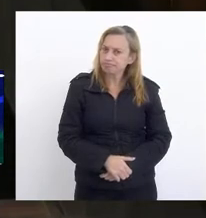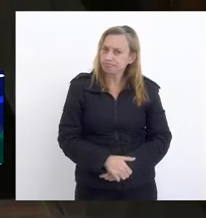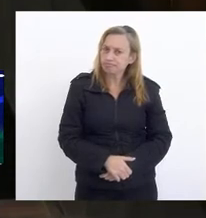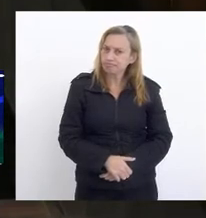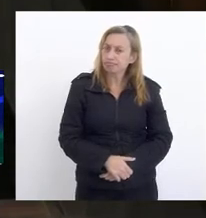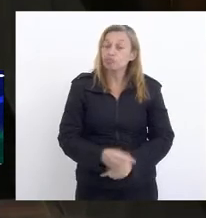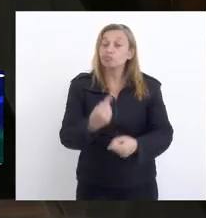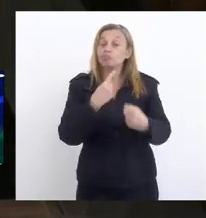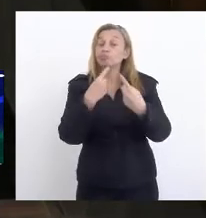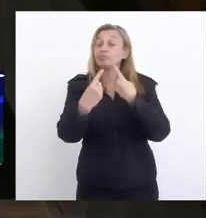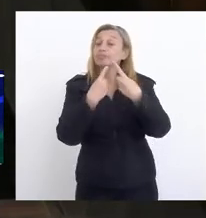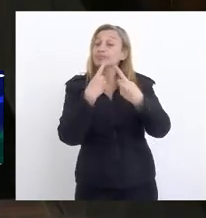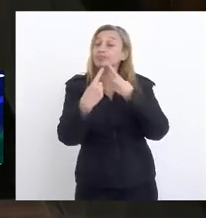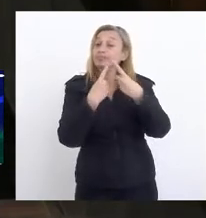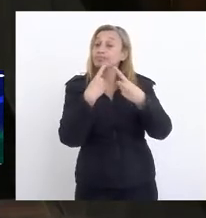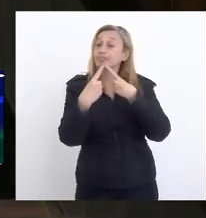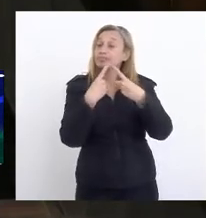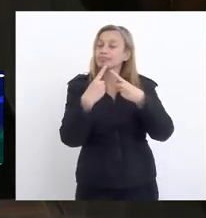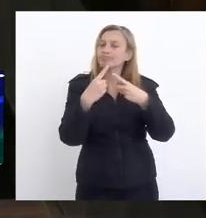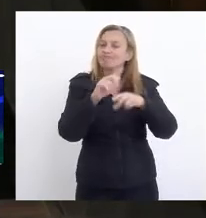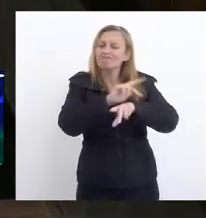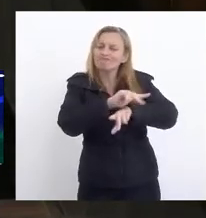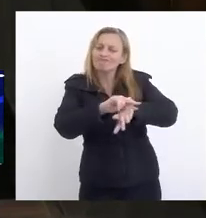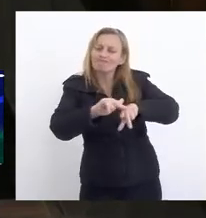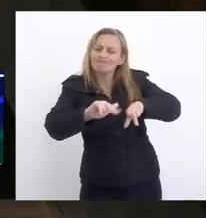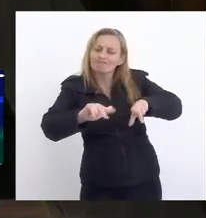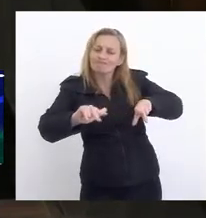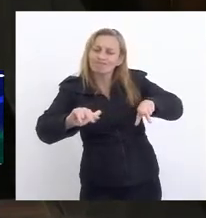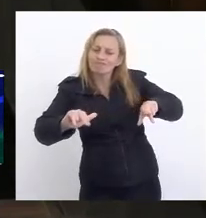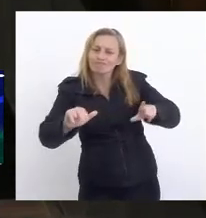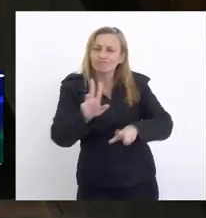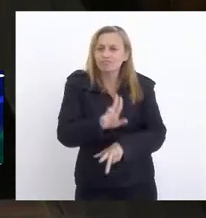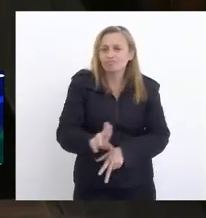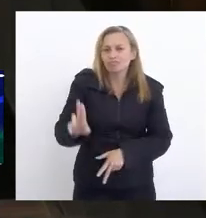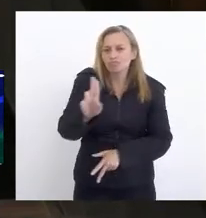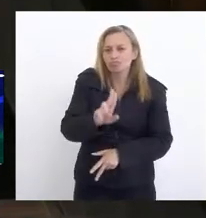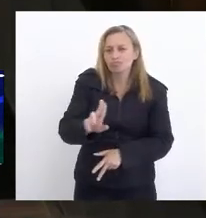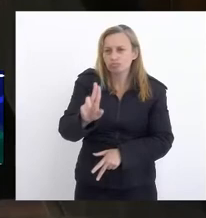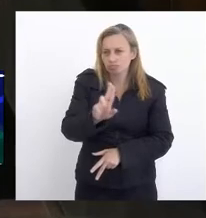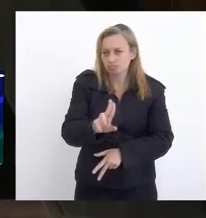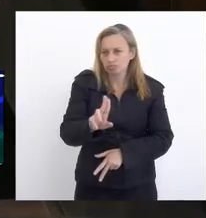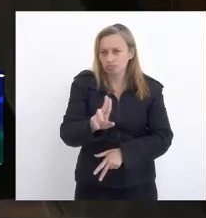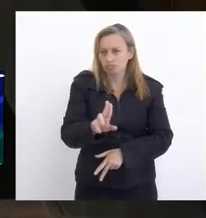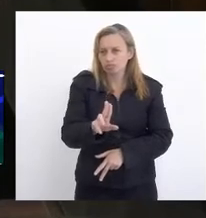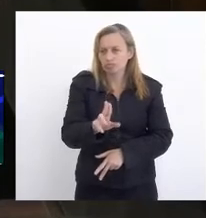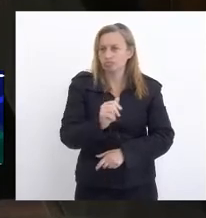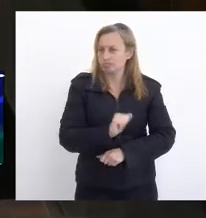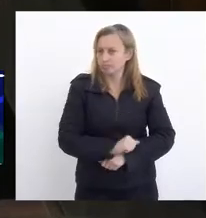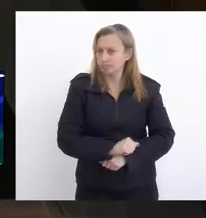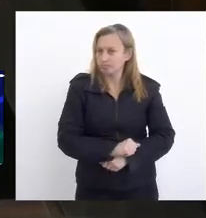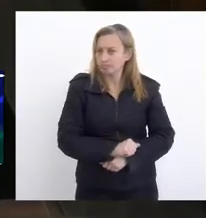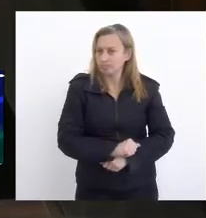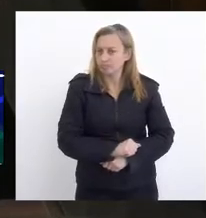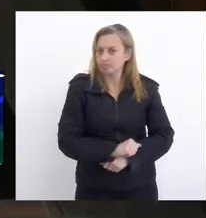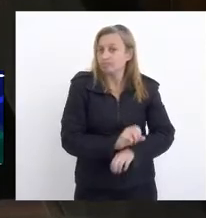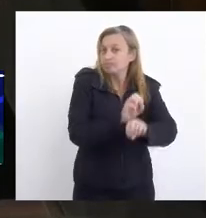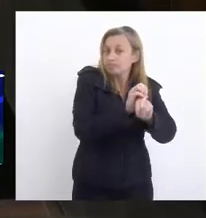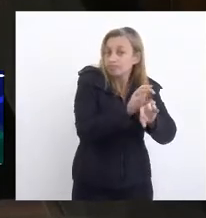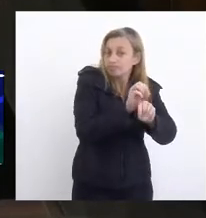fazer uma discussão sobre várias formas de uso das receitas da